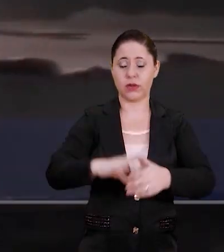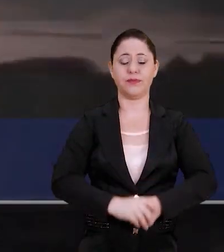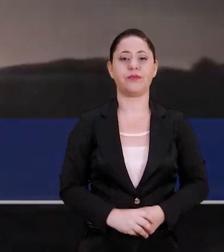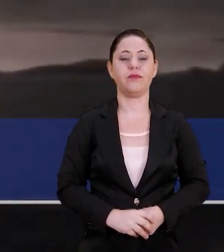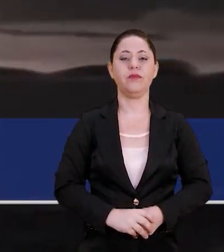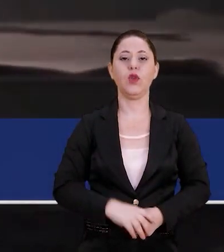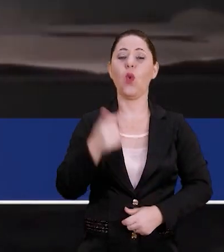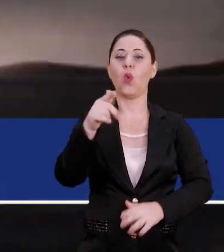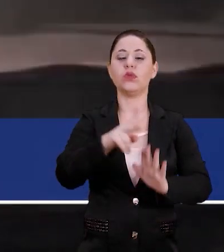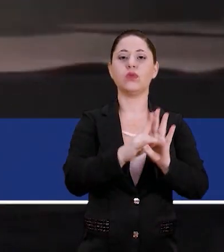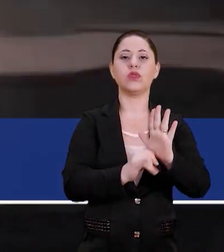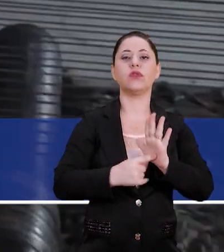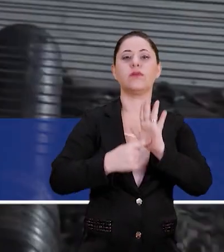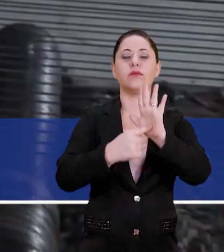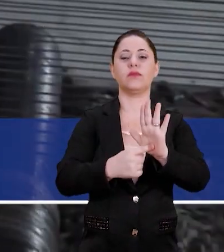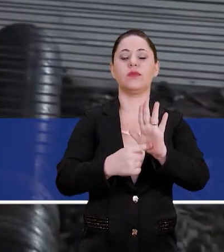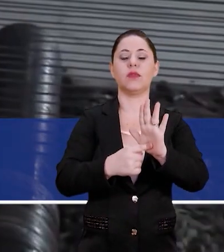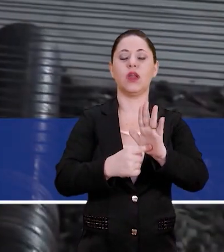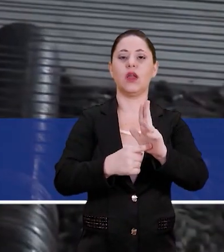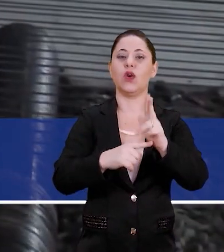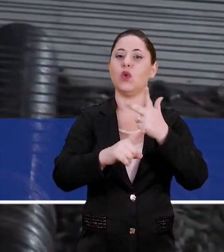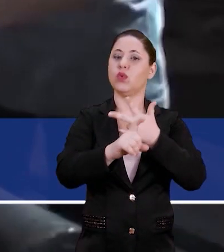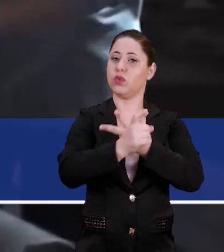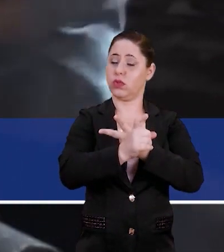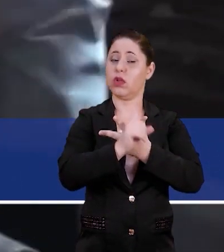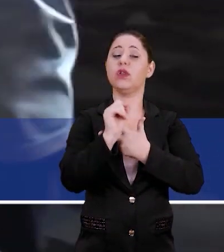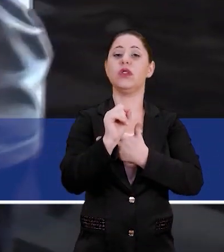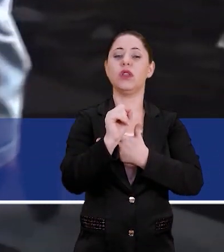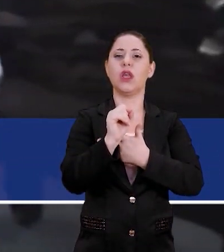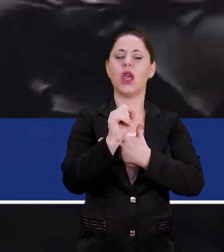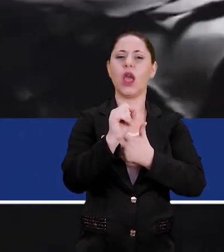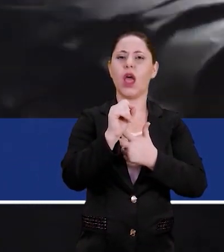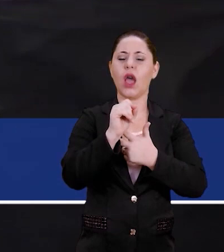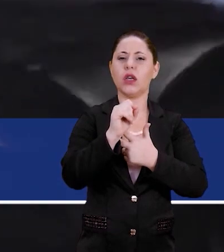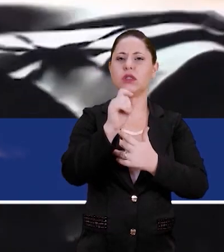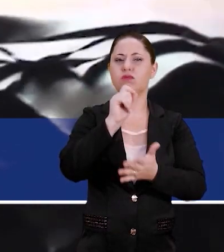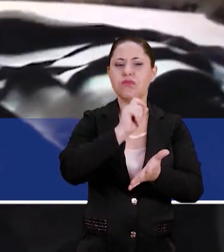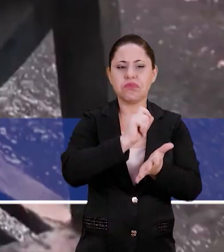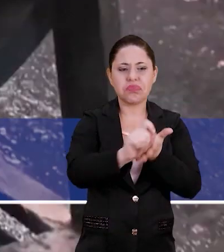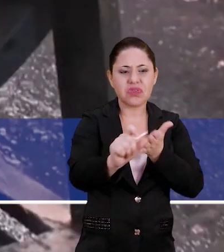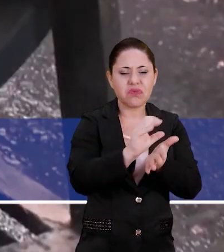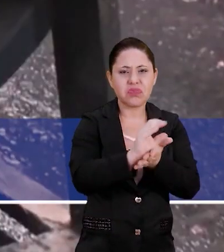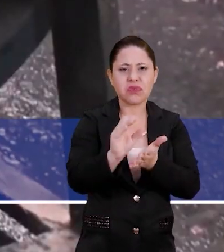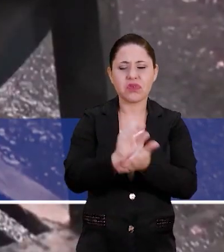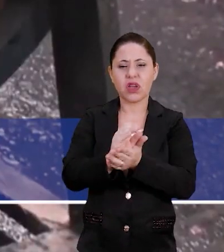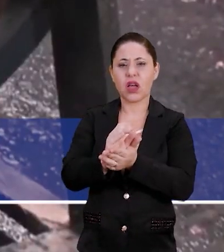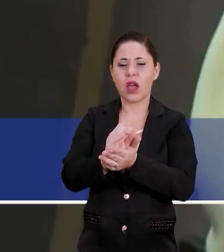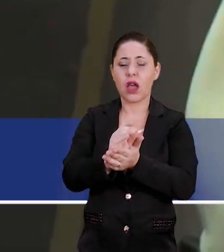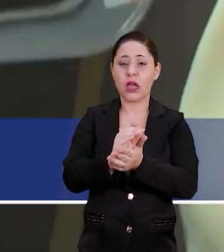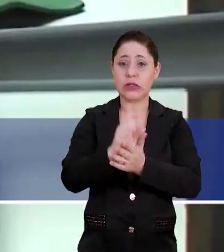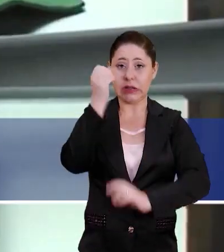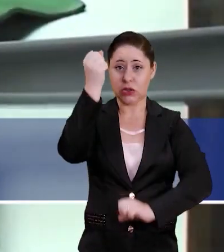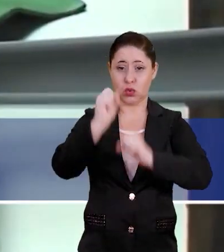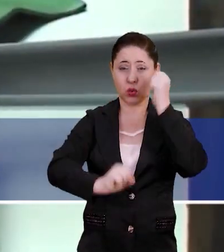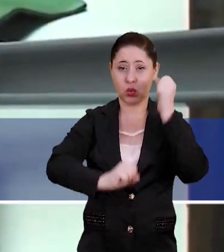20%. Outro projeto apresentado foi do Poder Executivo, que revisa incentivos fiscais para estabelecimentos industrializadores de